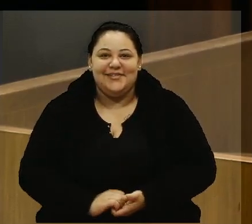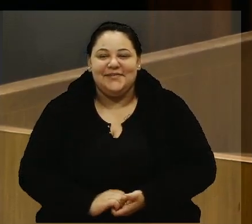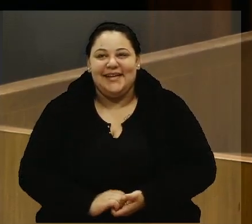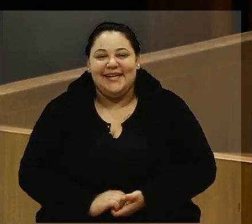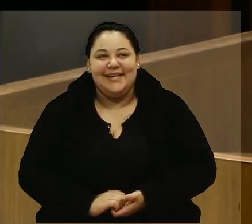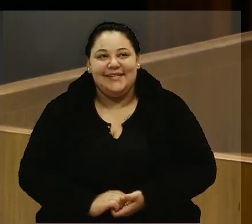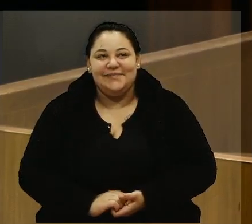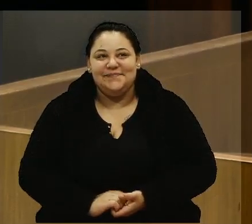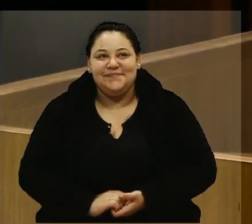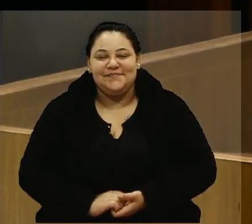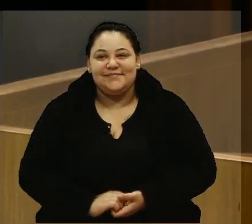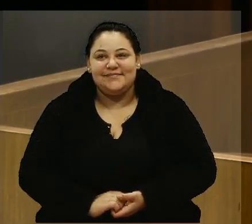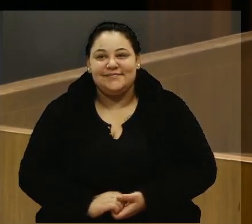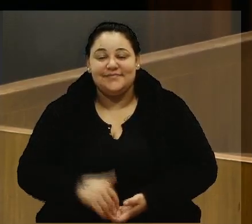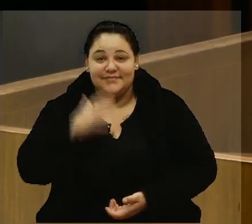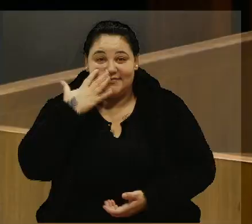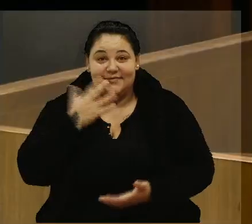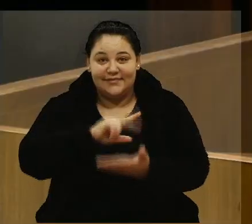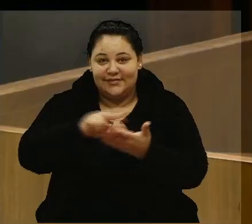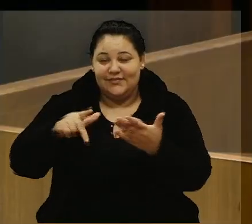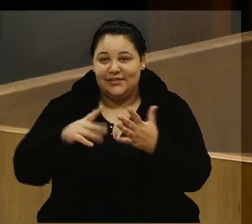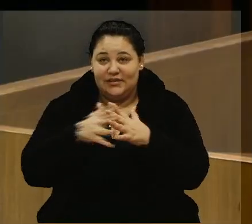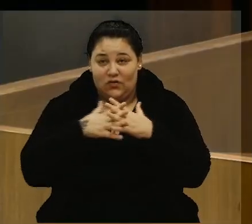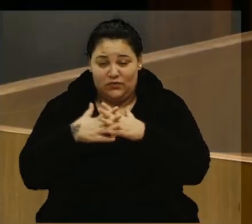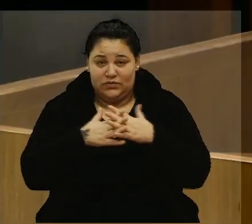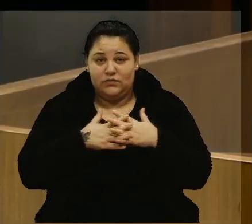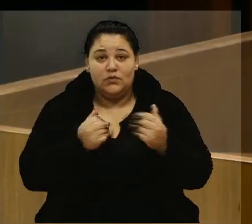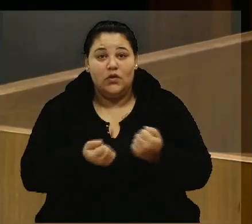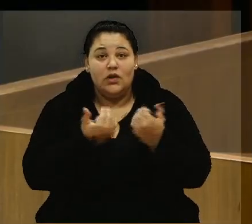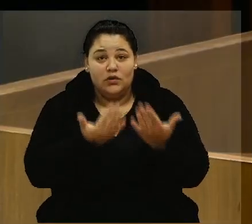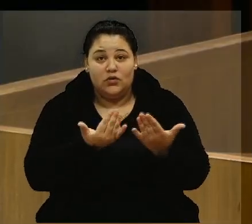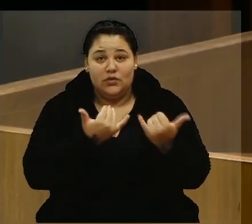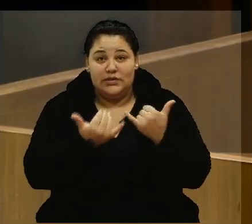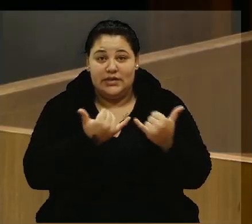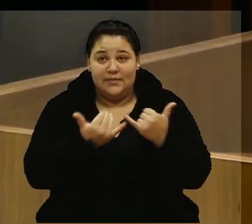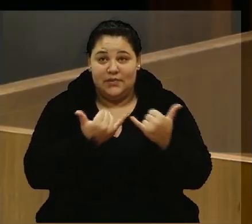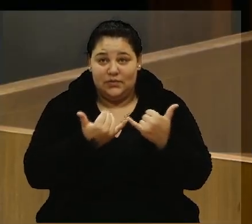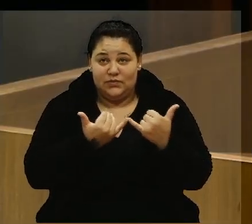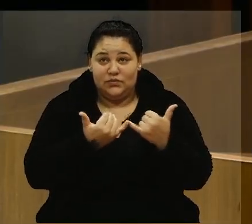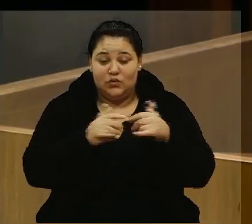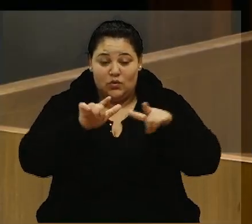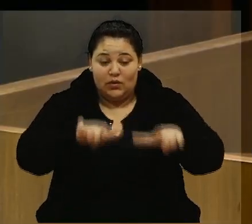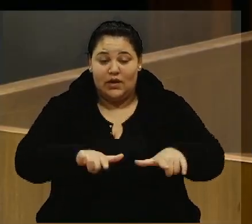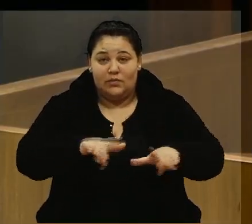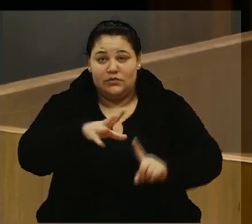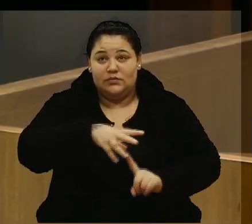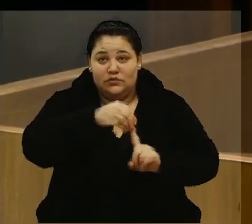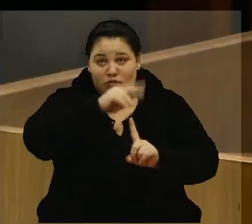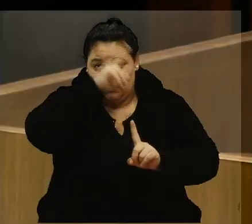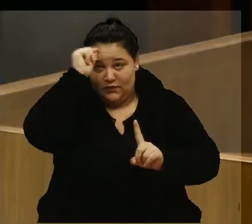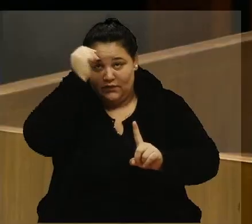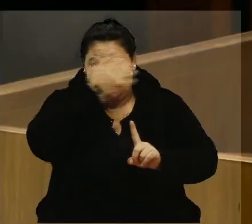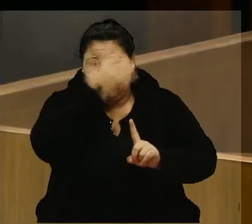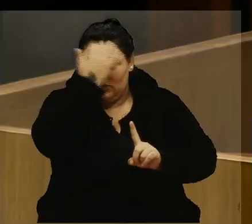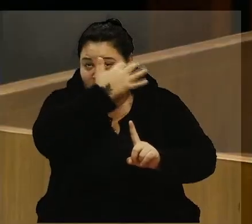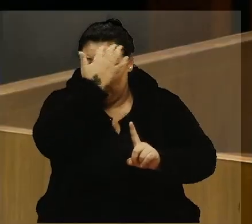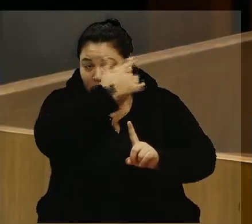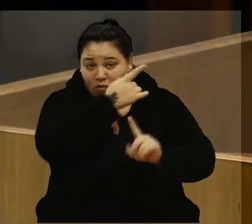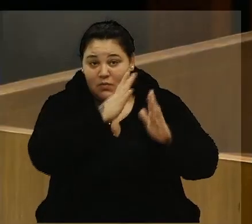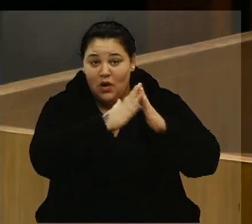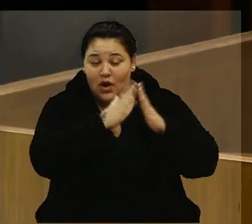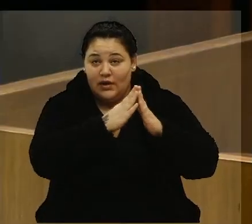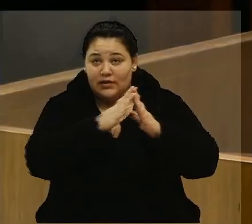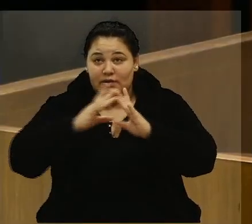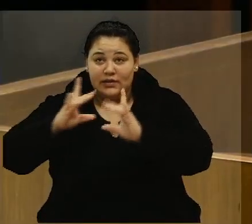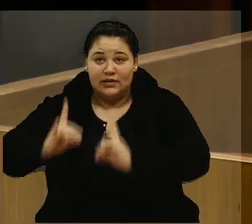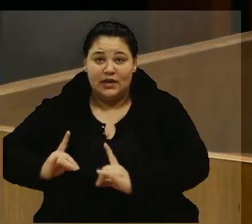E tem causado diversos transtornos. Eu dou exemplo de um local, inclusive aonde o prefeito de lá mora, que é aqui nas Torres, ao